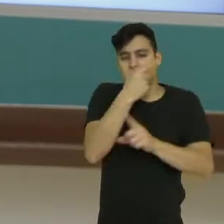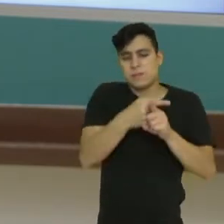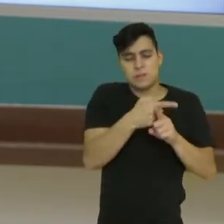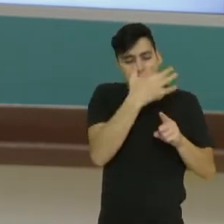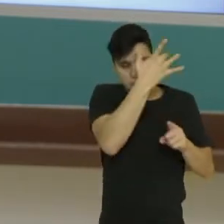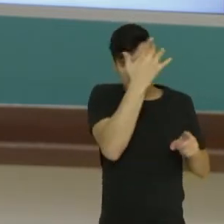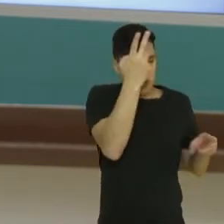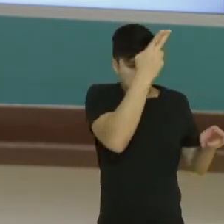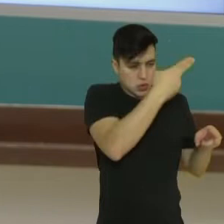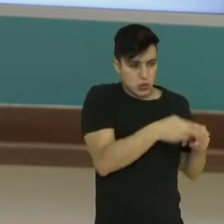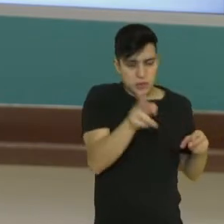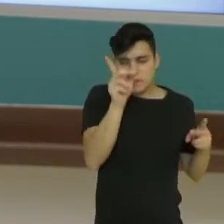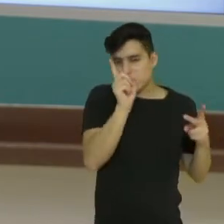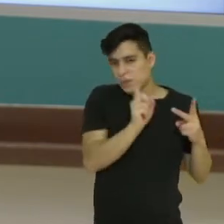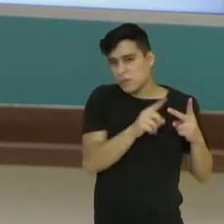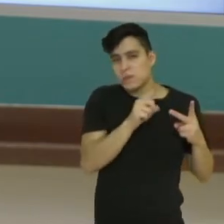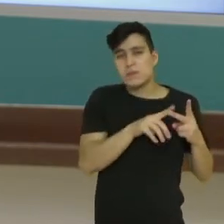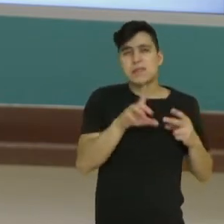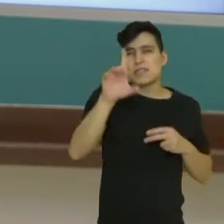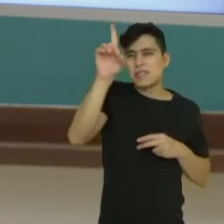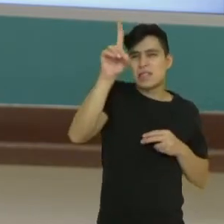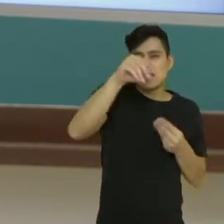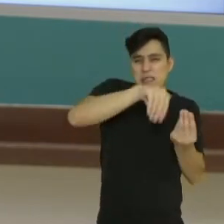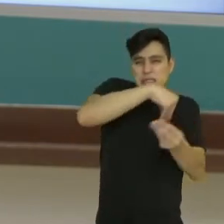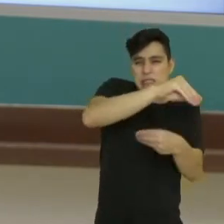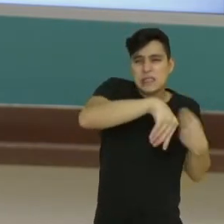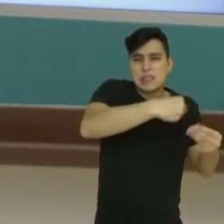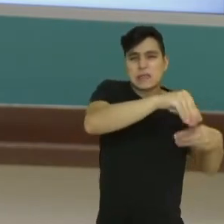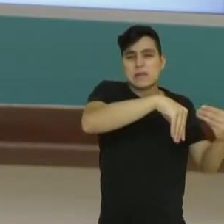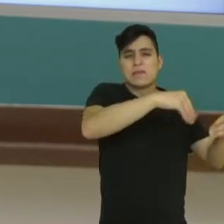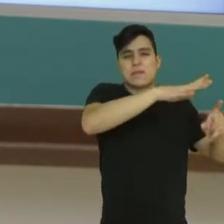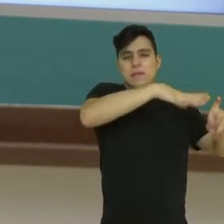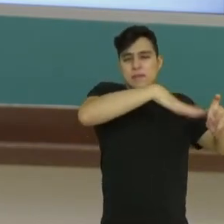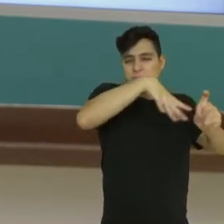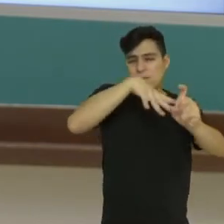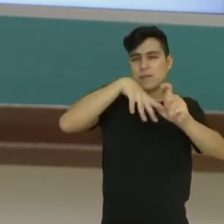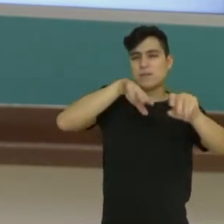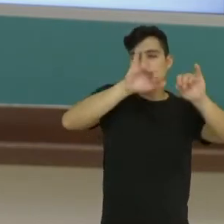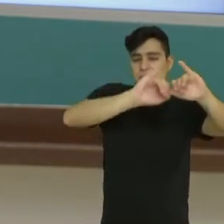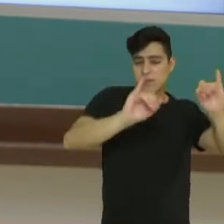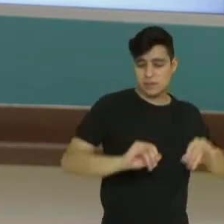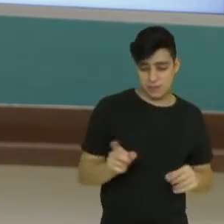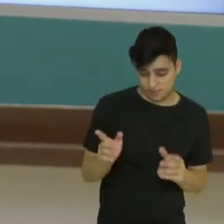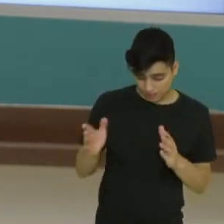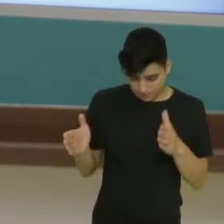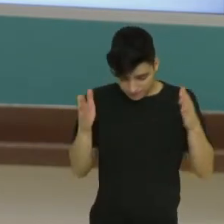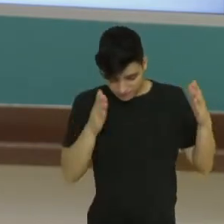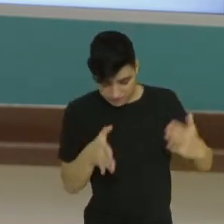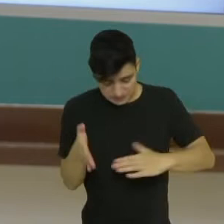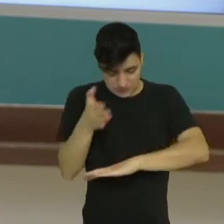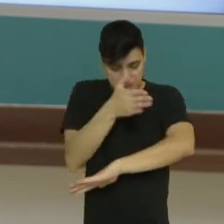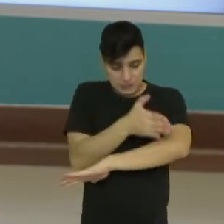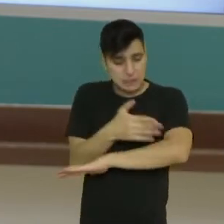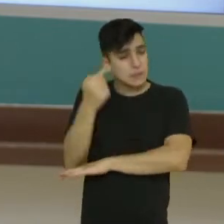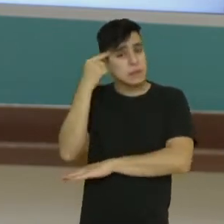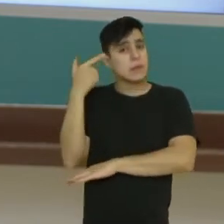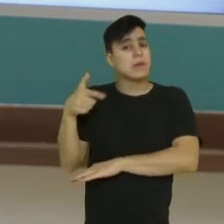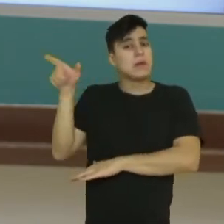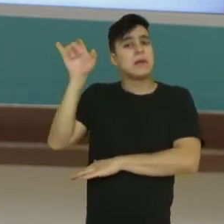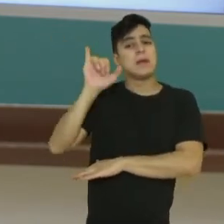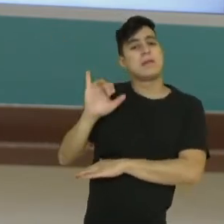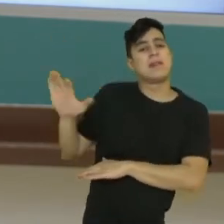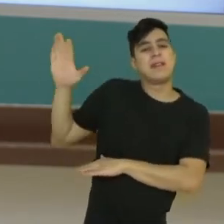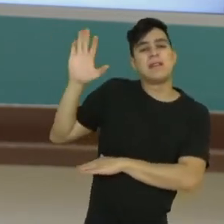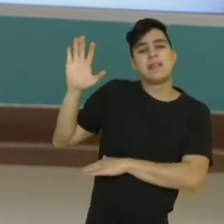nuas e tinha a existência de deuses pagãos, vamos colocar dessa forma. Então, eles idealizaram uma nova forma de imagem, e essa imagem é